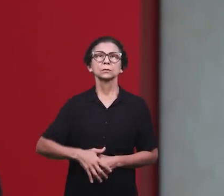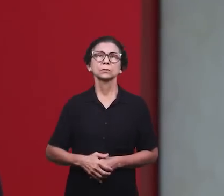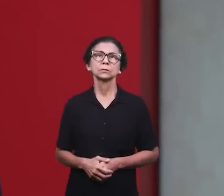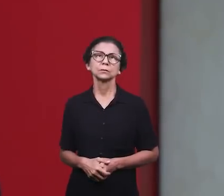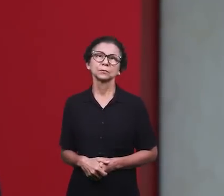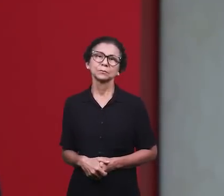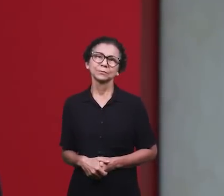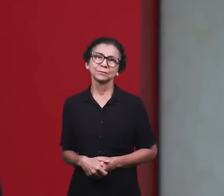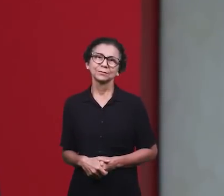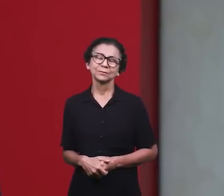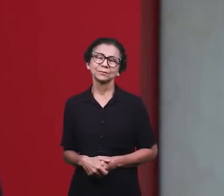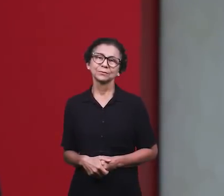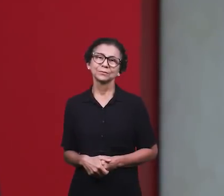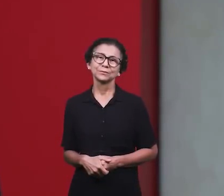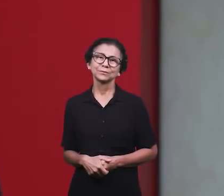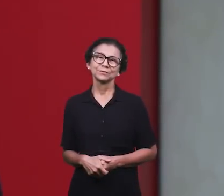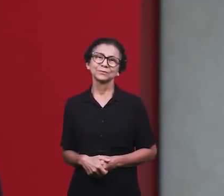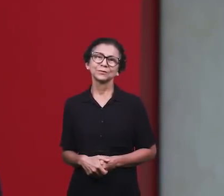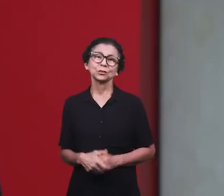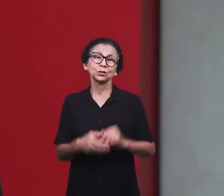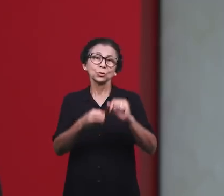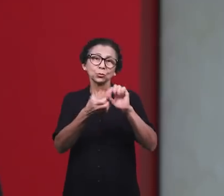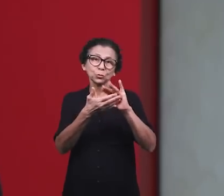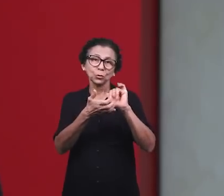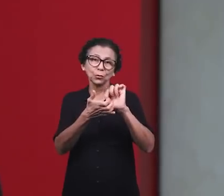hino que deveria ser cantado.